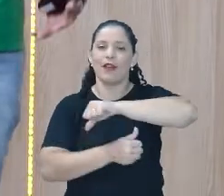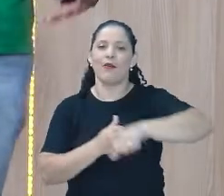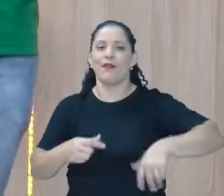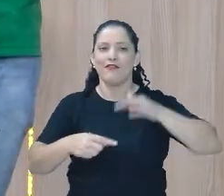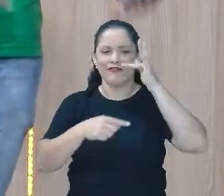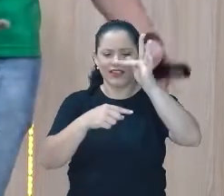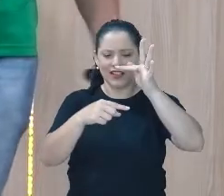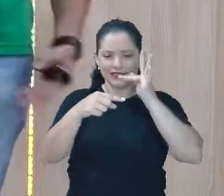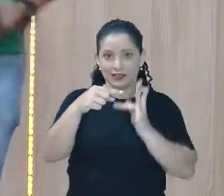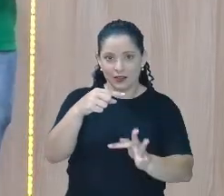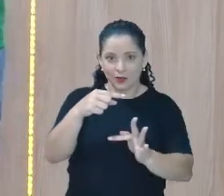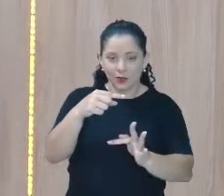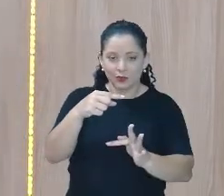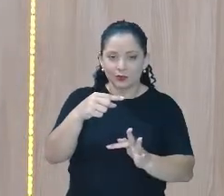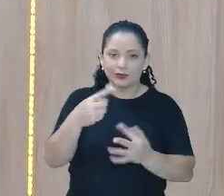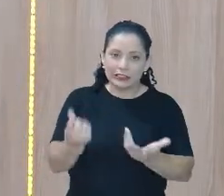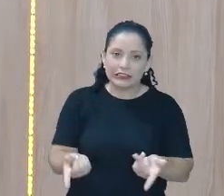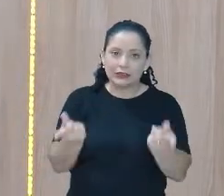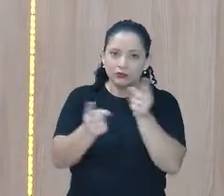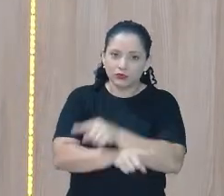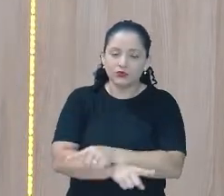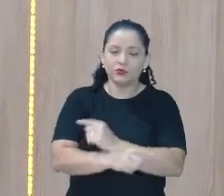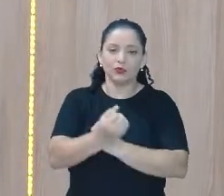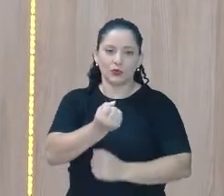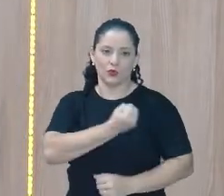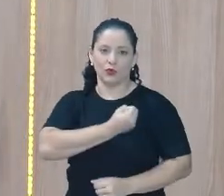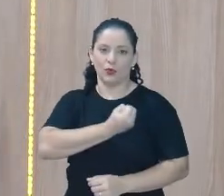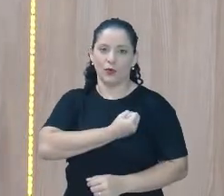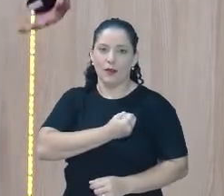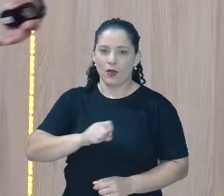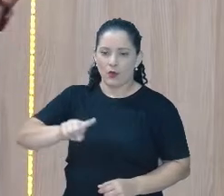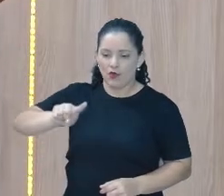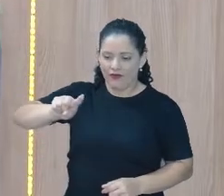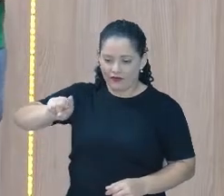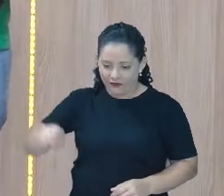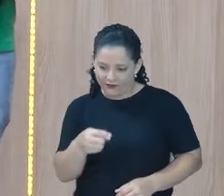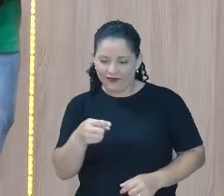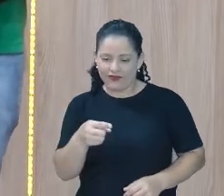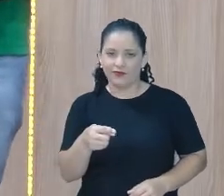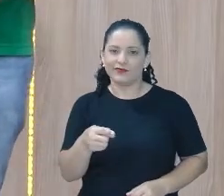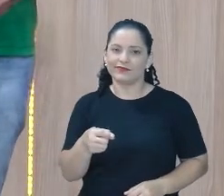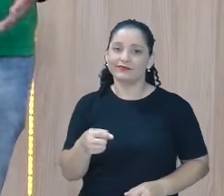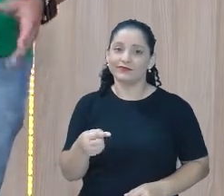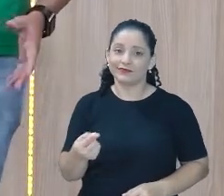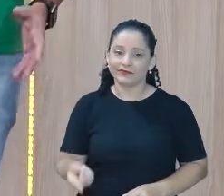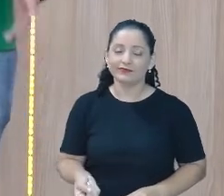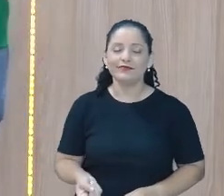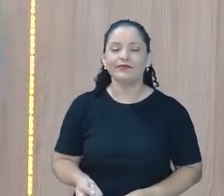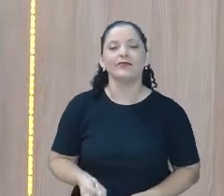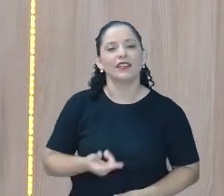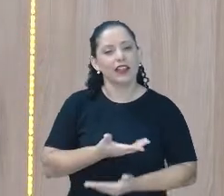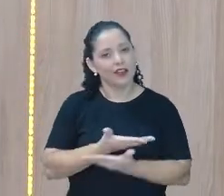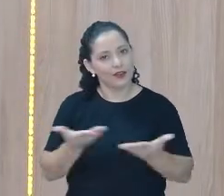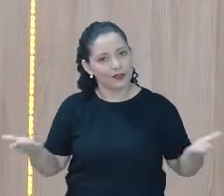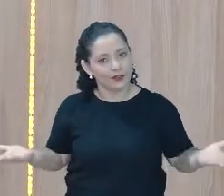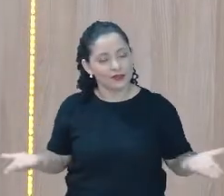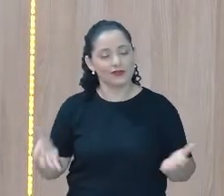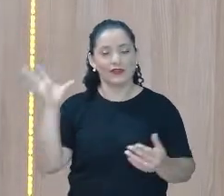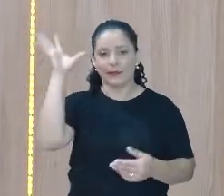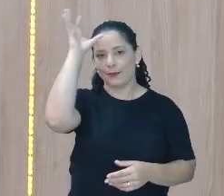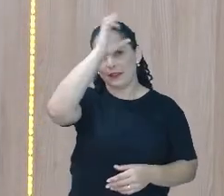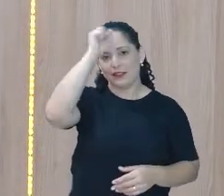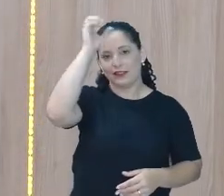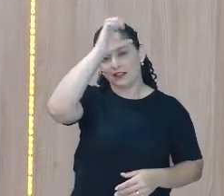fração em um número decimal, tá? E aí eu vou ensinar algumas formas de você efetuar,